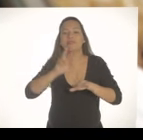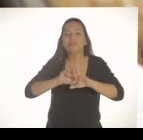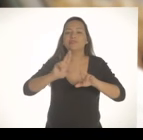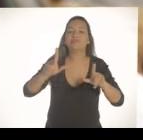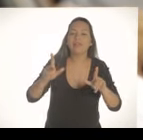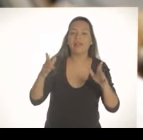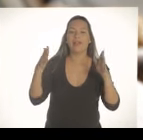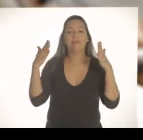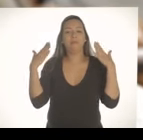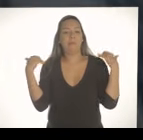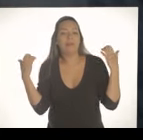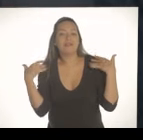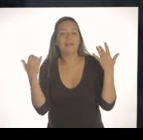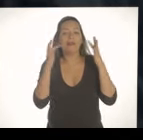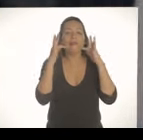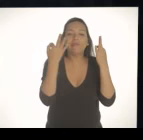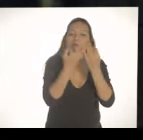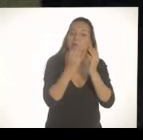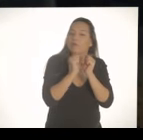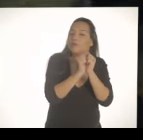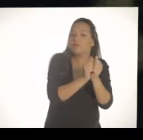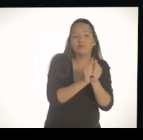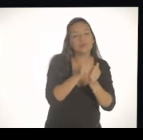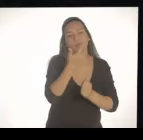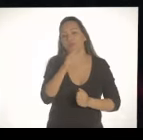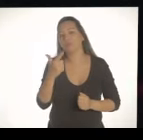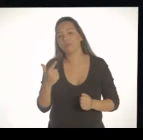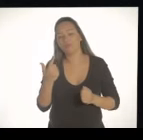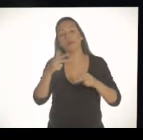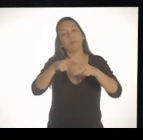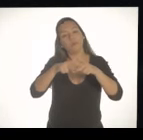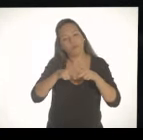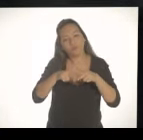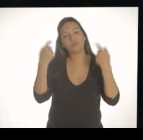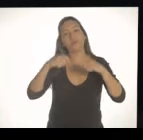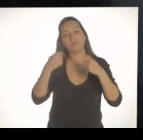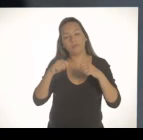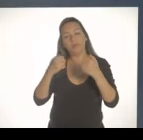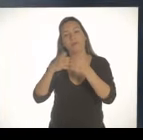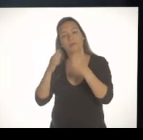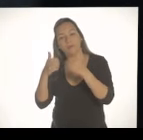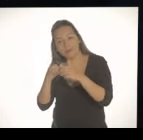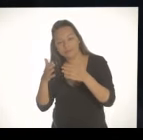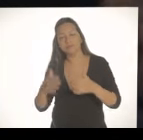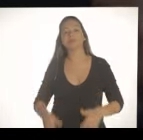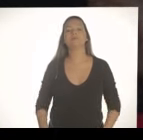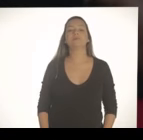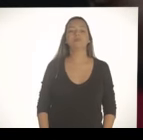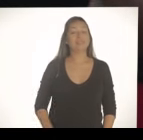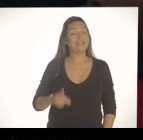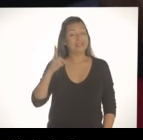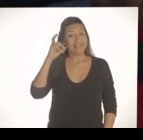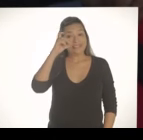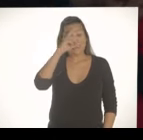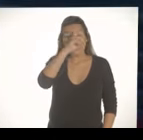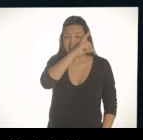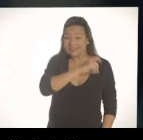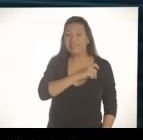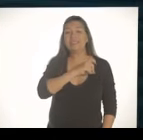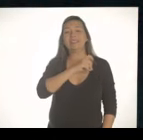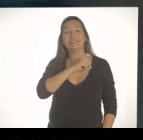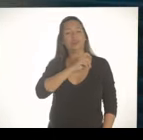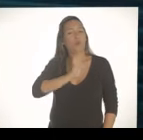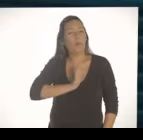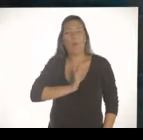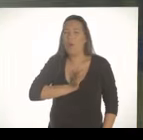com lazer, com a minha família, enfim. Passo bastante tempo dentro do transporte público, né? Bem difícil.